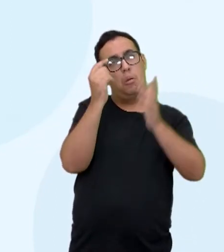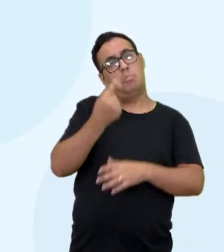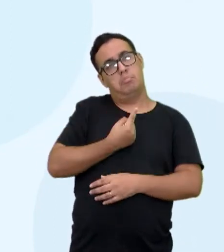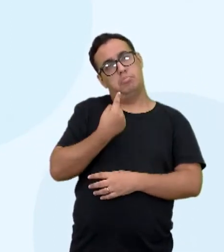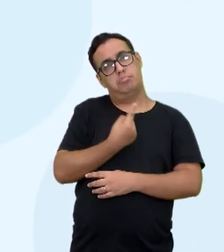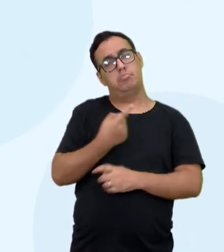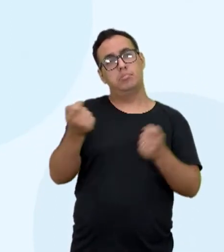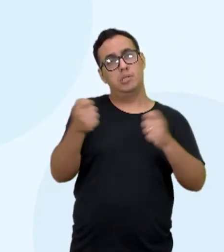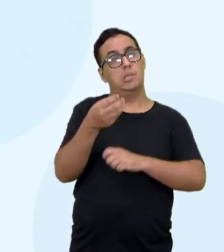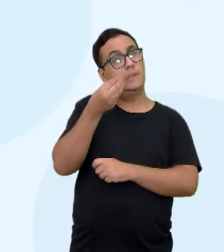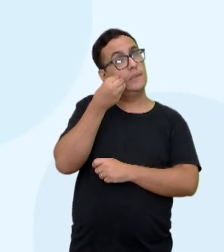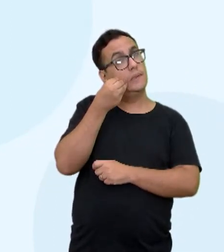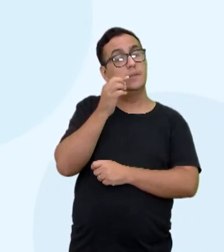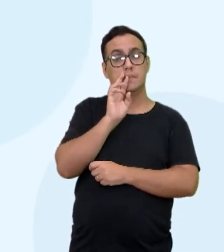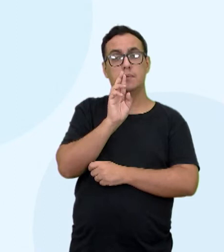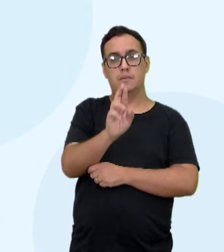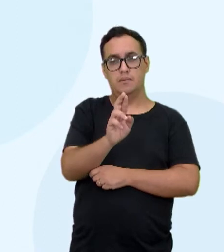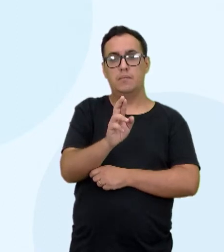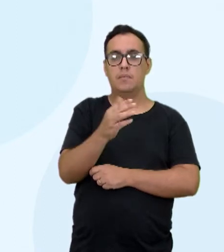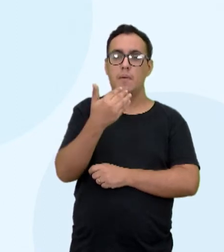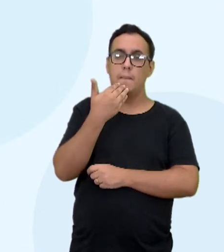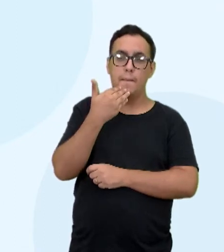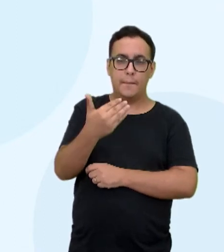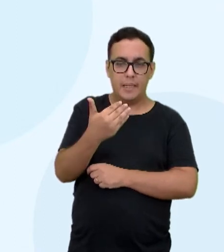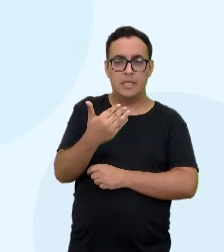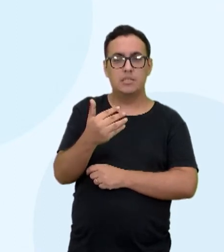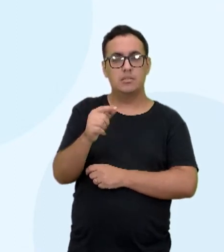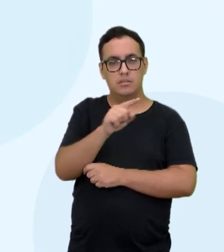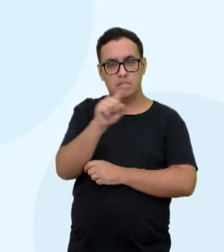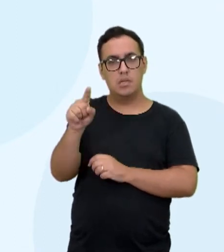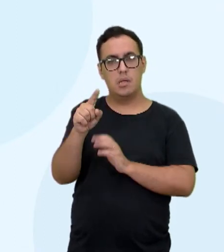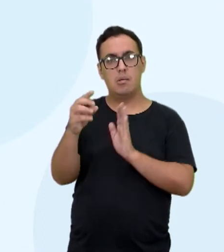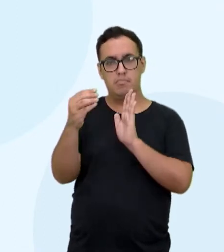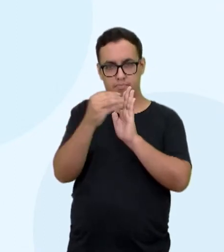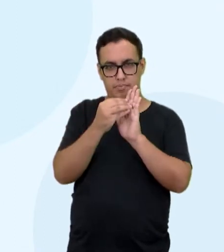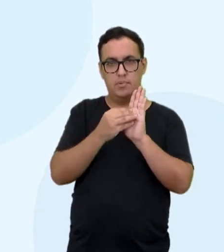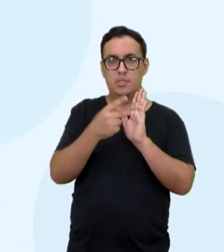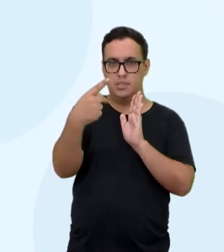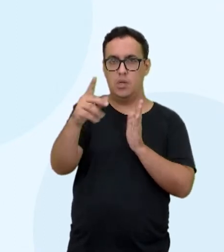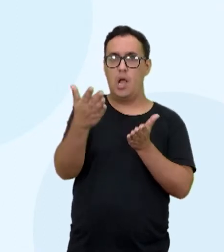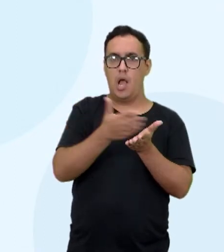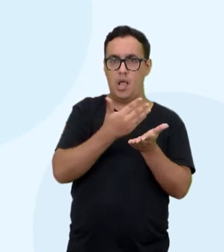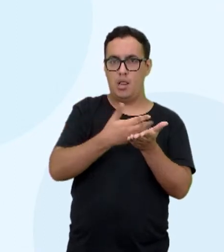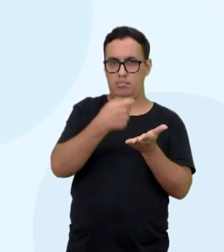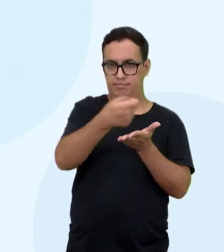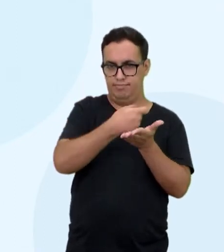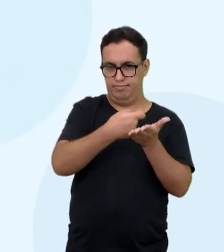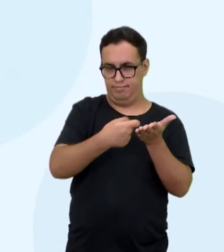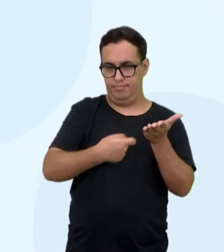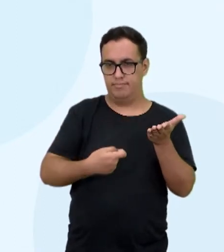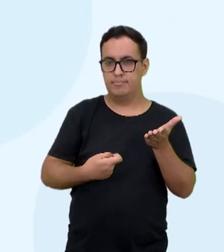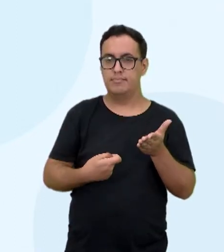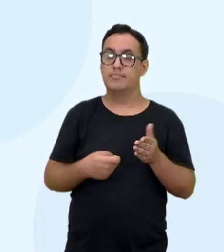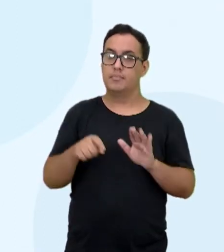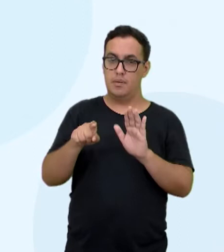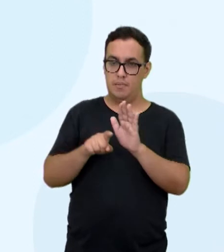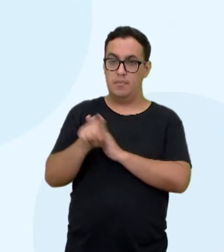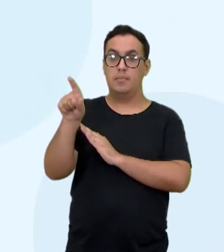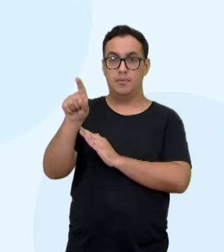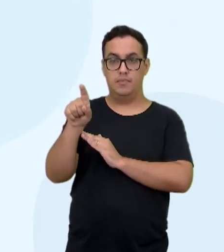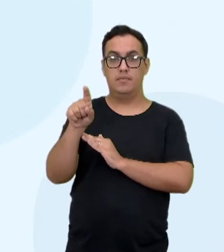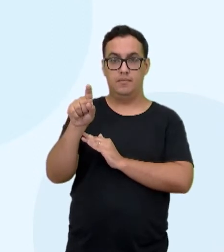tentar responder. E aí peço que respondam colocando registros no caderno, tá certo? Vou deixar a pergunta disponível por